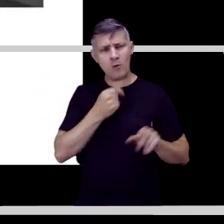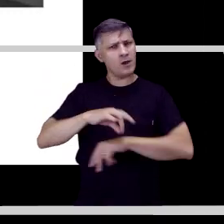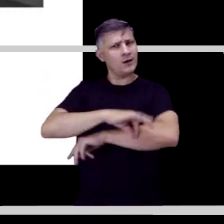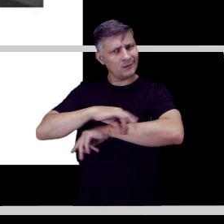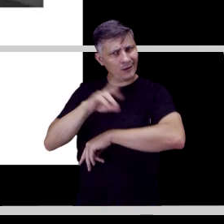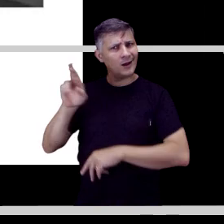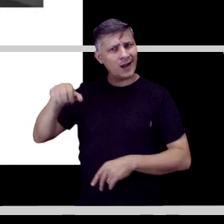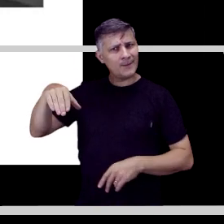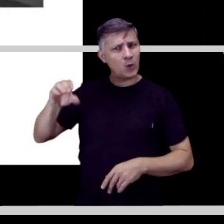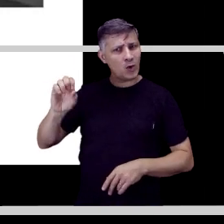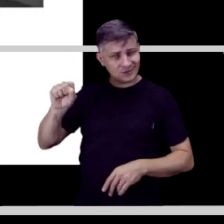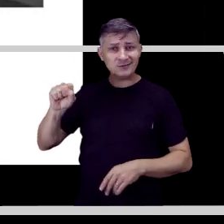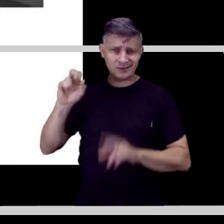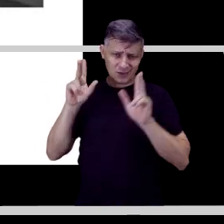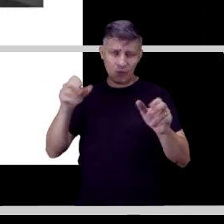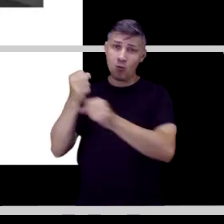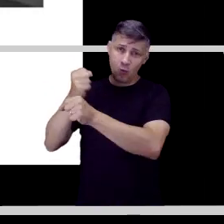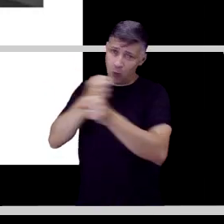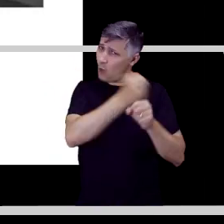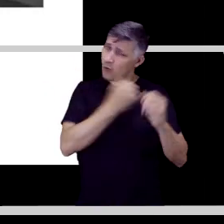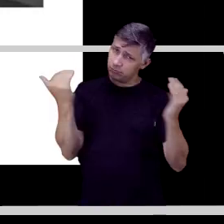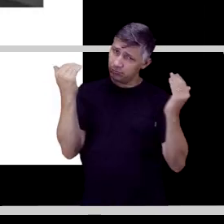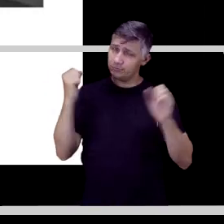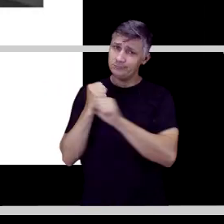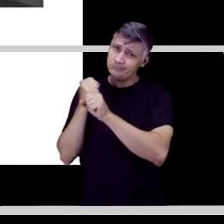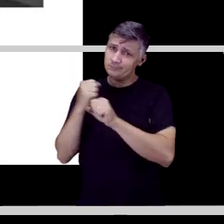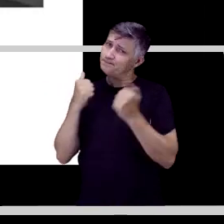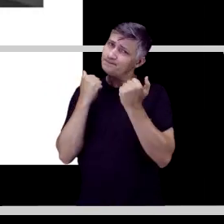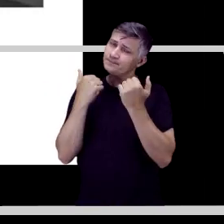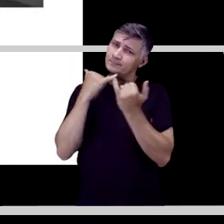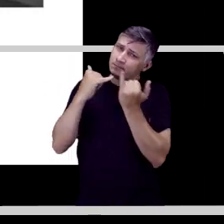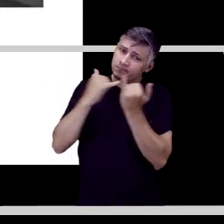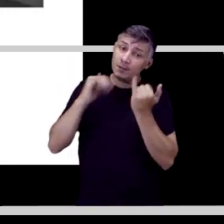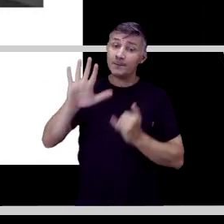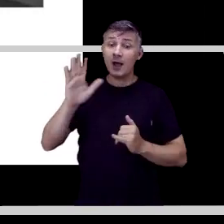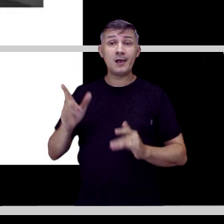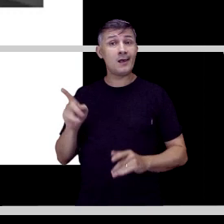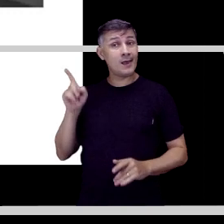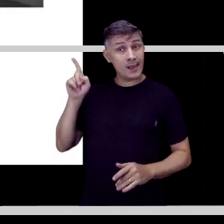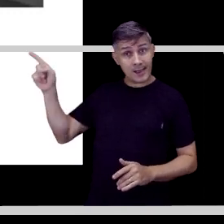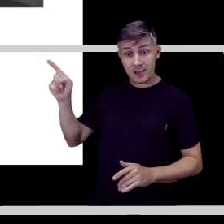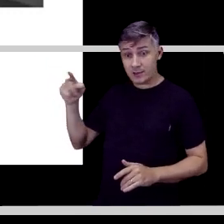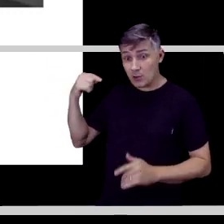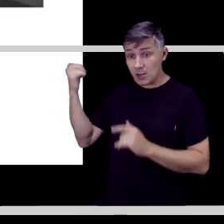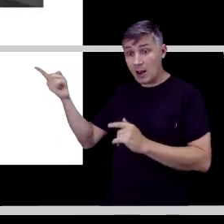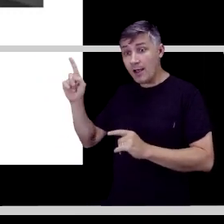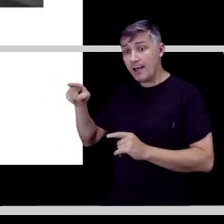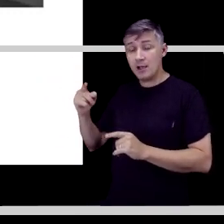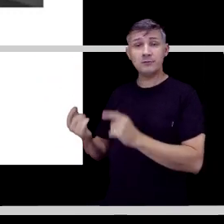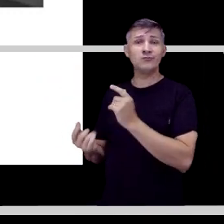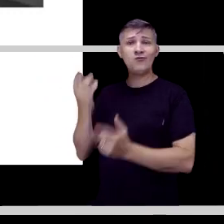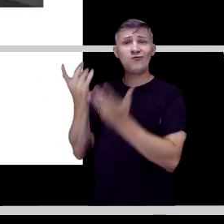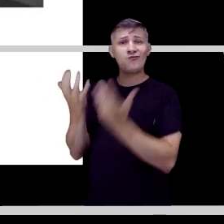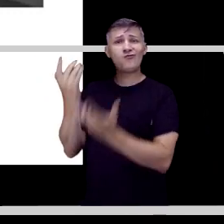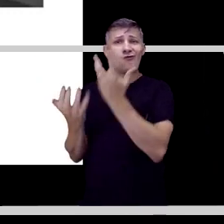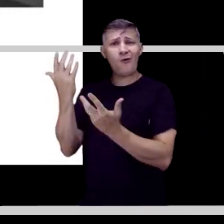né, na mesma época do edifício da Pinacoteca, ou do Liceu de Artes e Ofícios, mas que é um edifício que foi incendiado. A